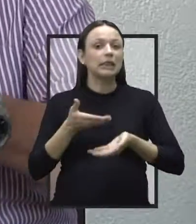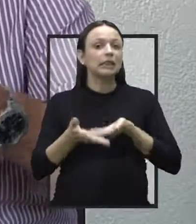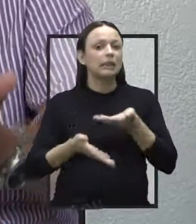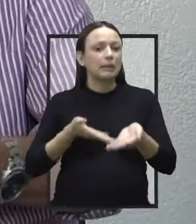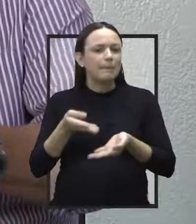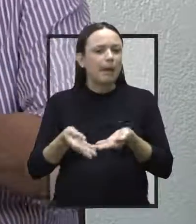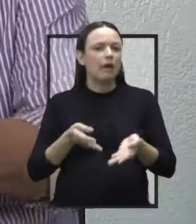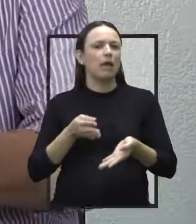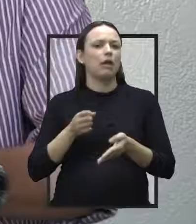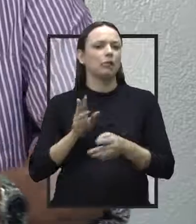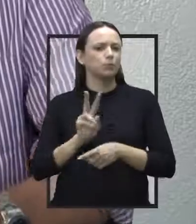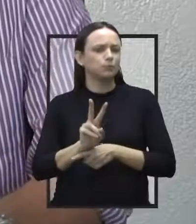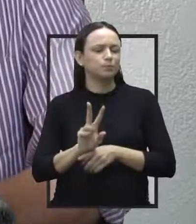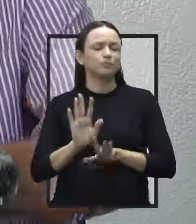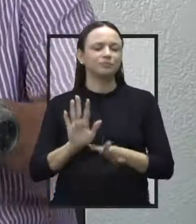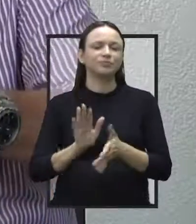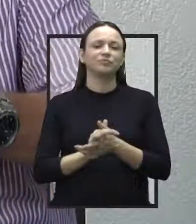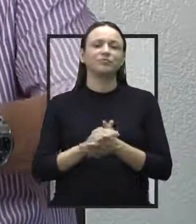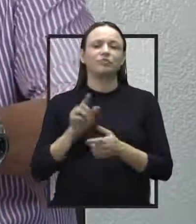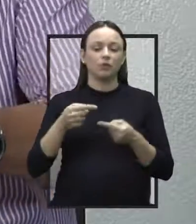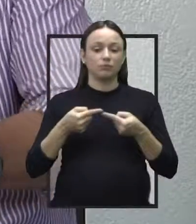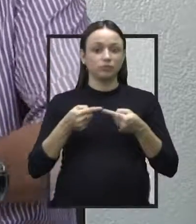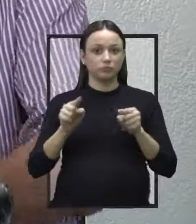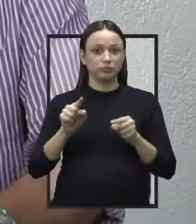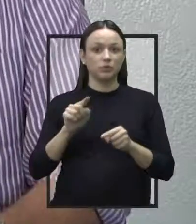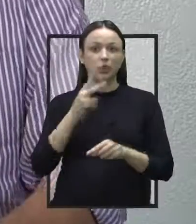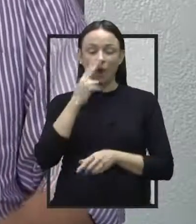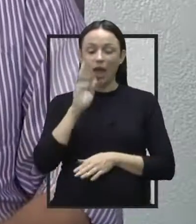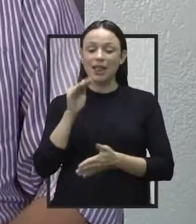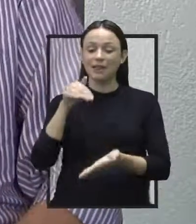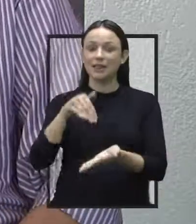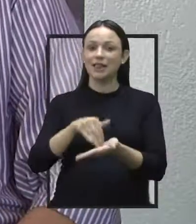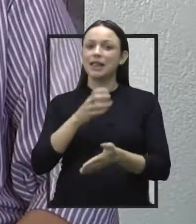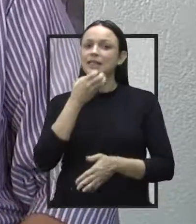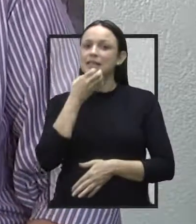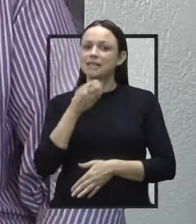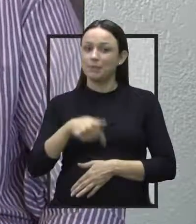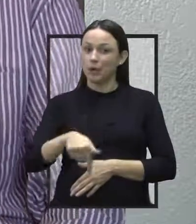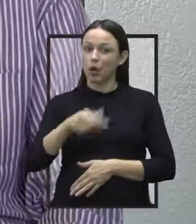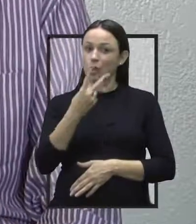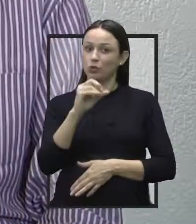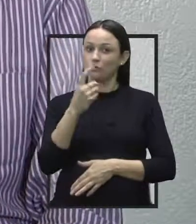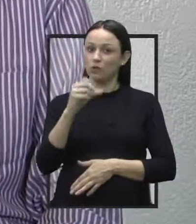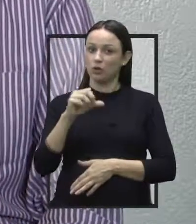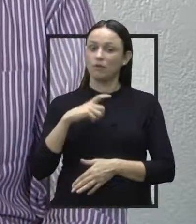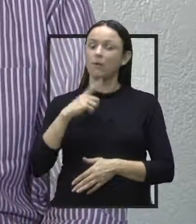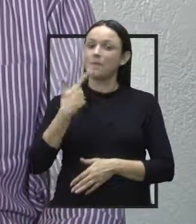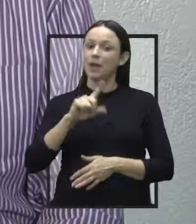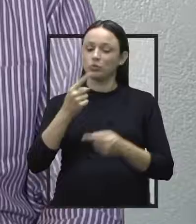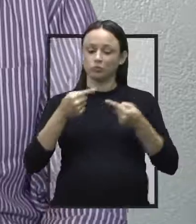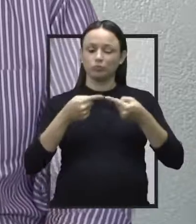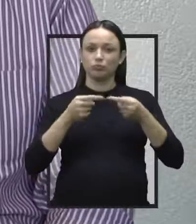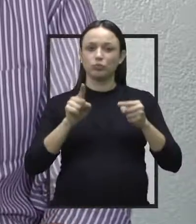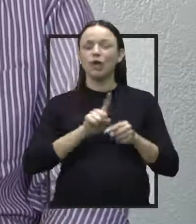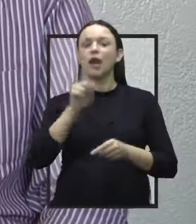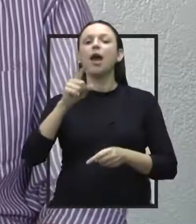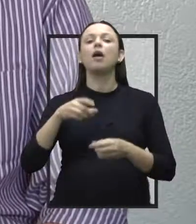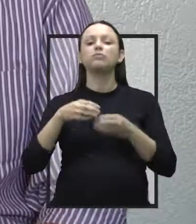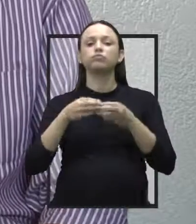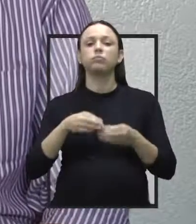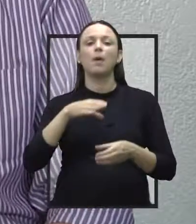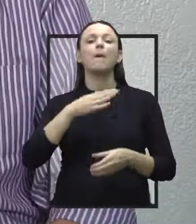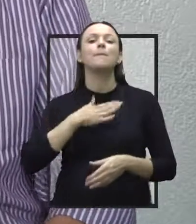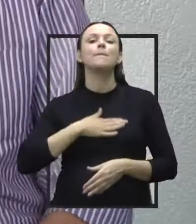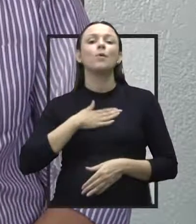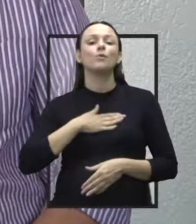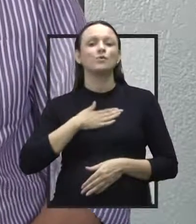informação, e foi dito inclusive nessa inauguração, que até o final desse ano inaugura-se mais uma etapa lá no Pouso Alegre de Baixo, no